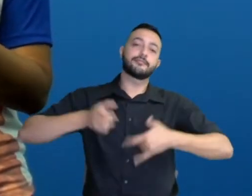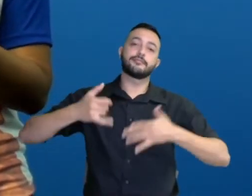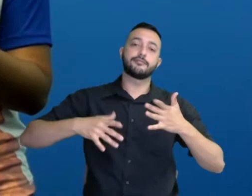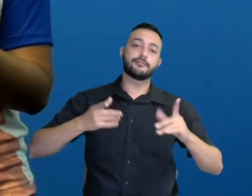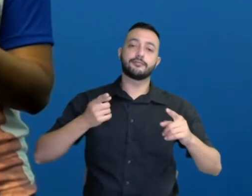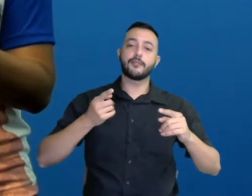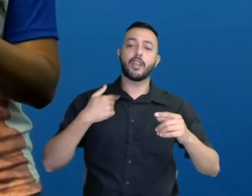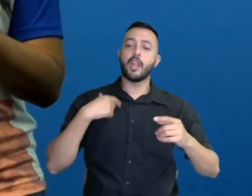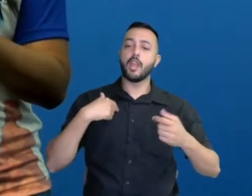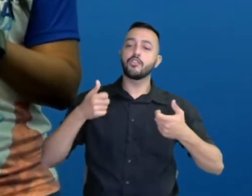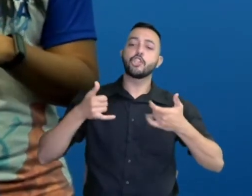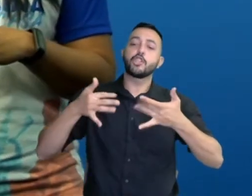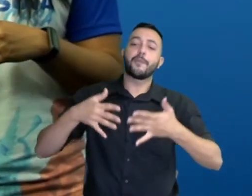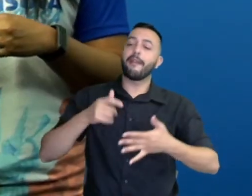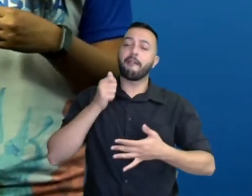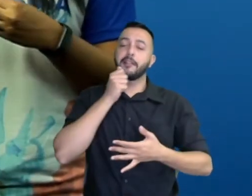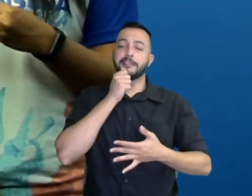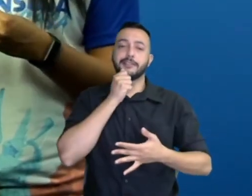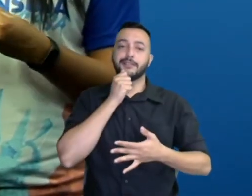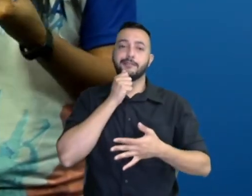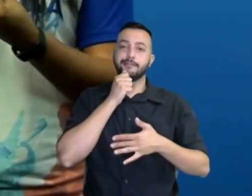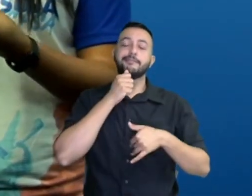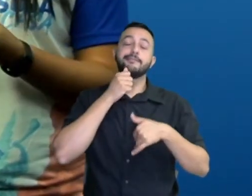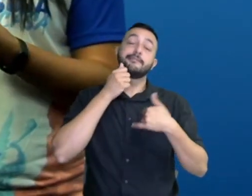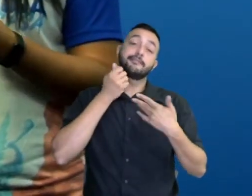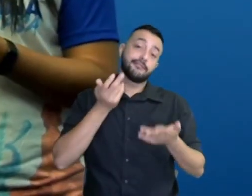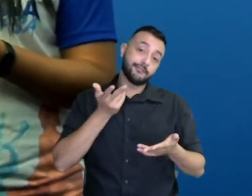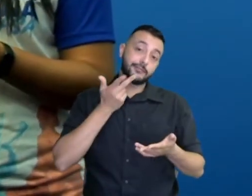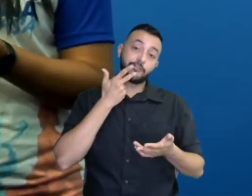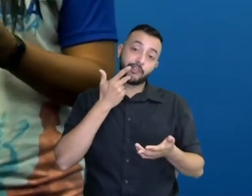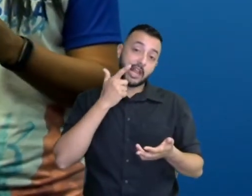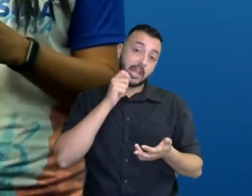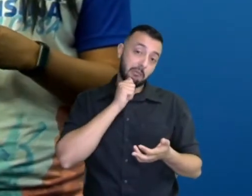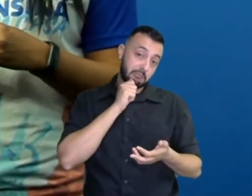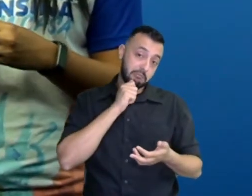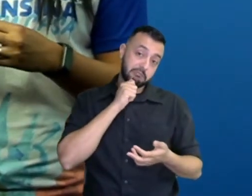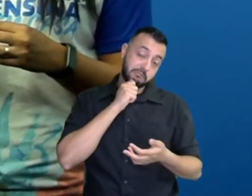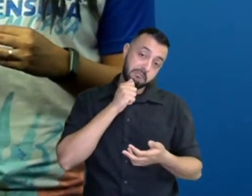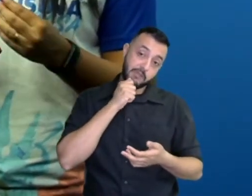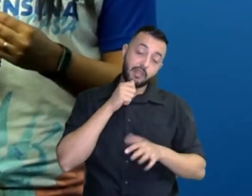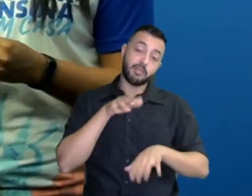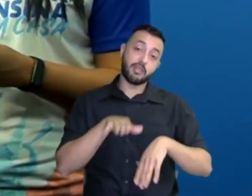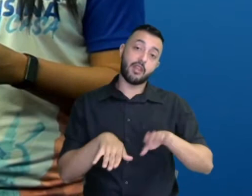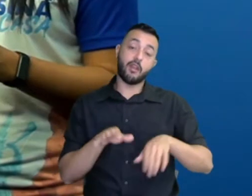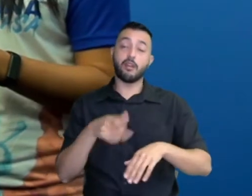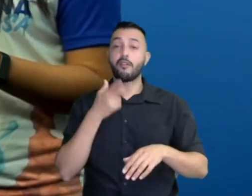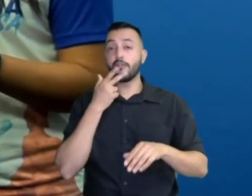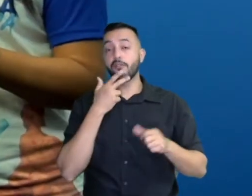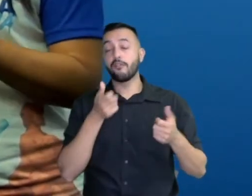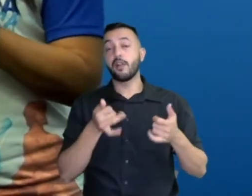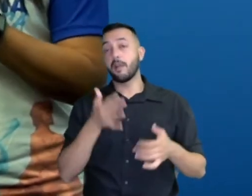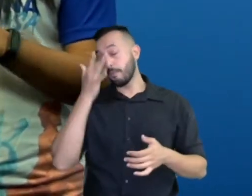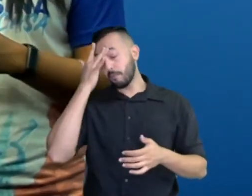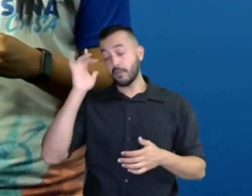é identificado, é quando a gente está falando de alguma coisa, né? A gente fala de uma pessoa ou de